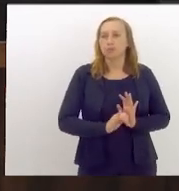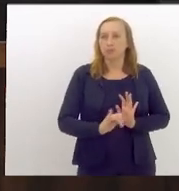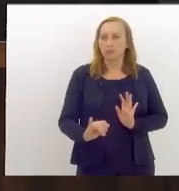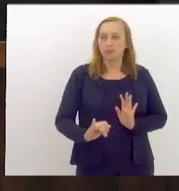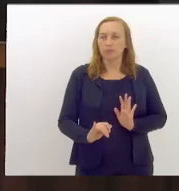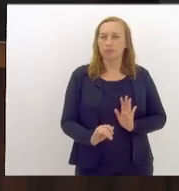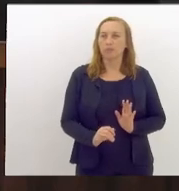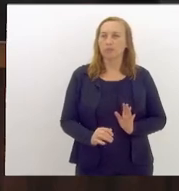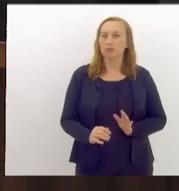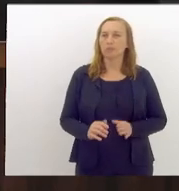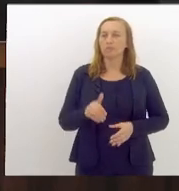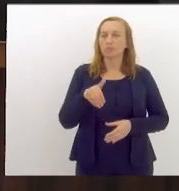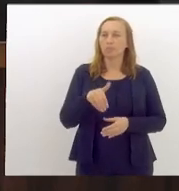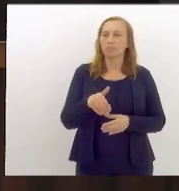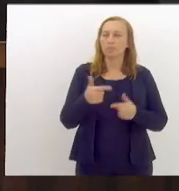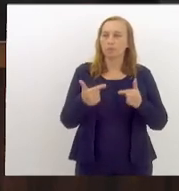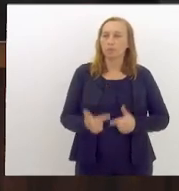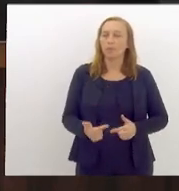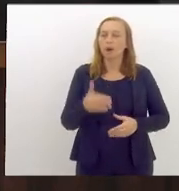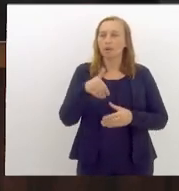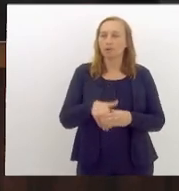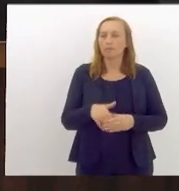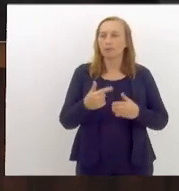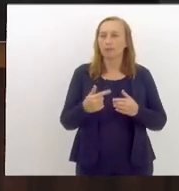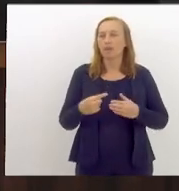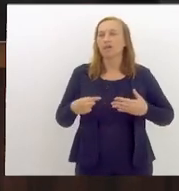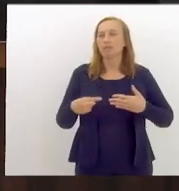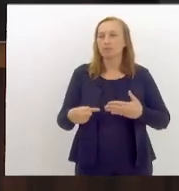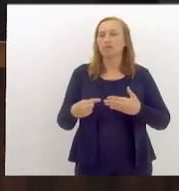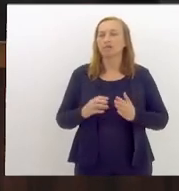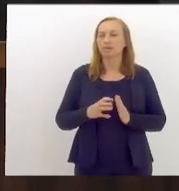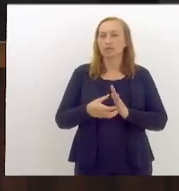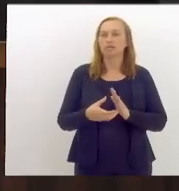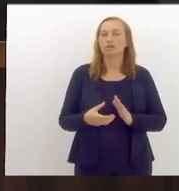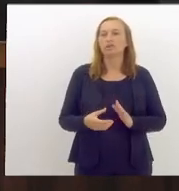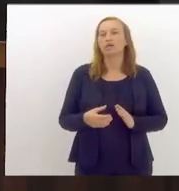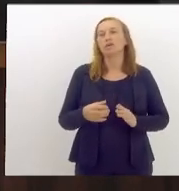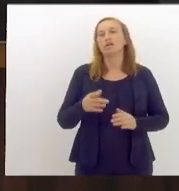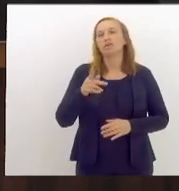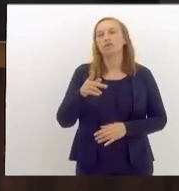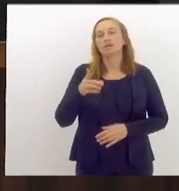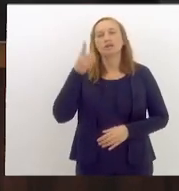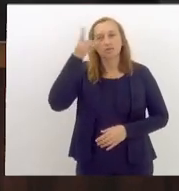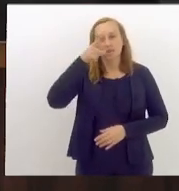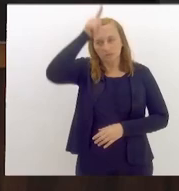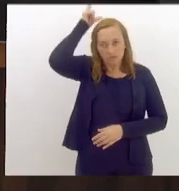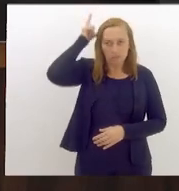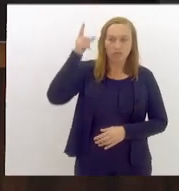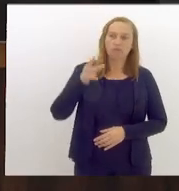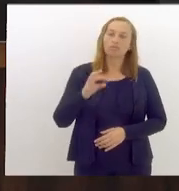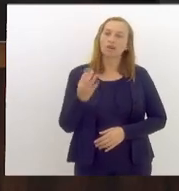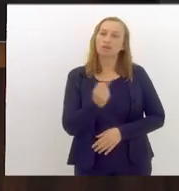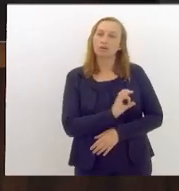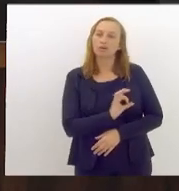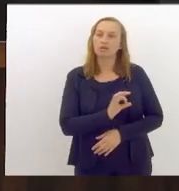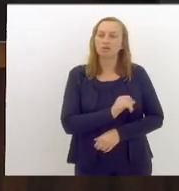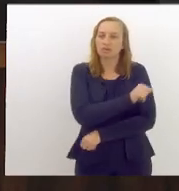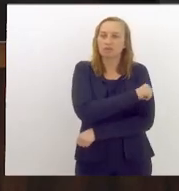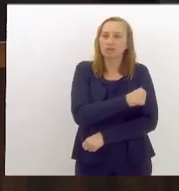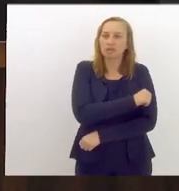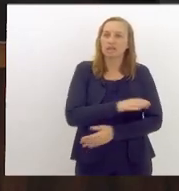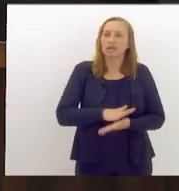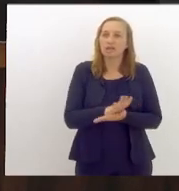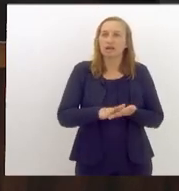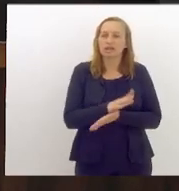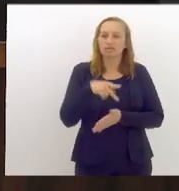com abstenção na bancada do PSB do pessoal Luiz Paulo Marta Rocha enfermeira Rejane nada mais